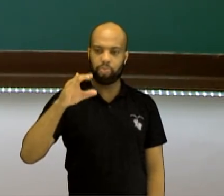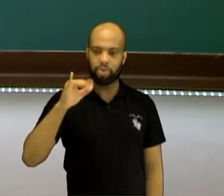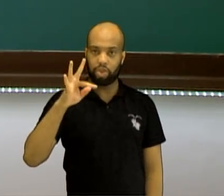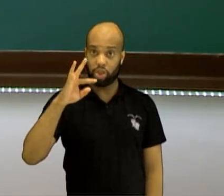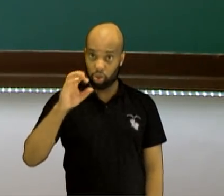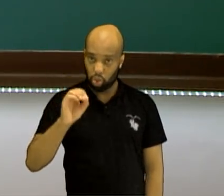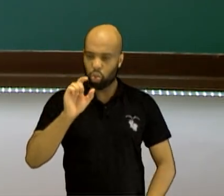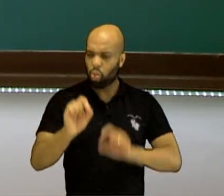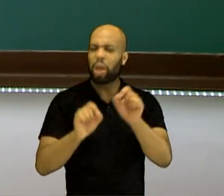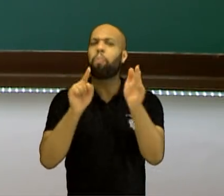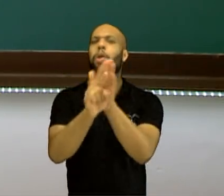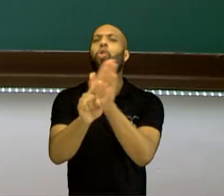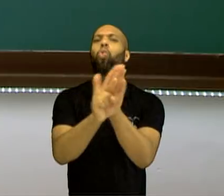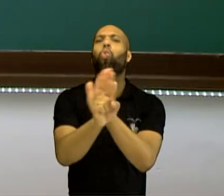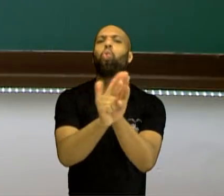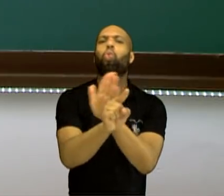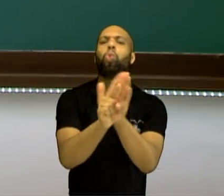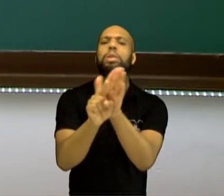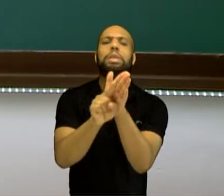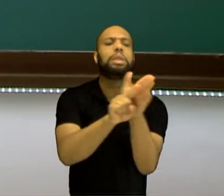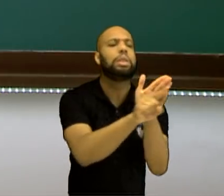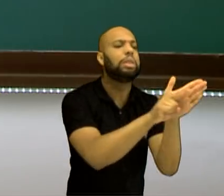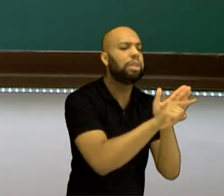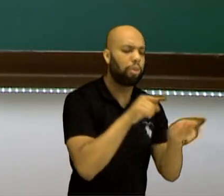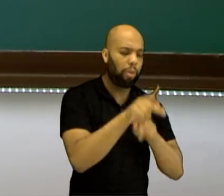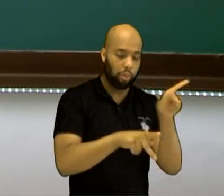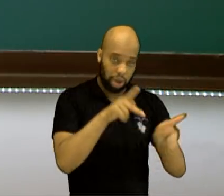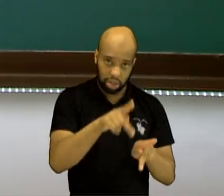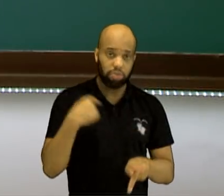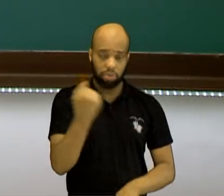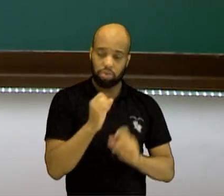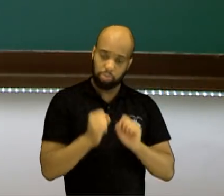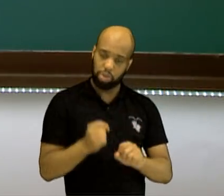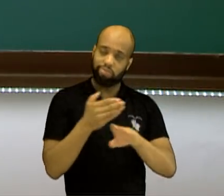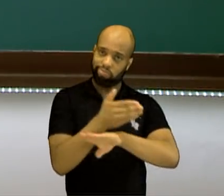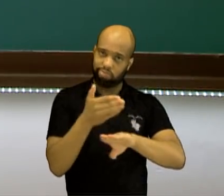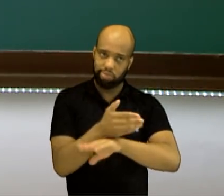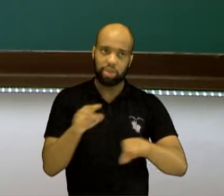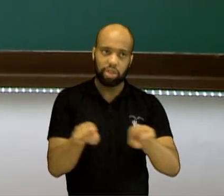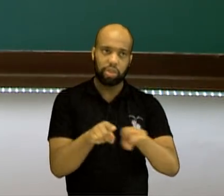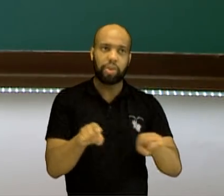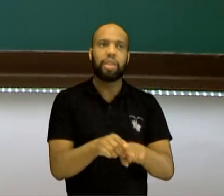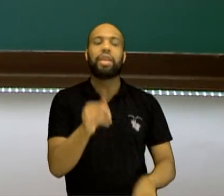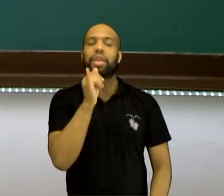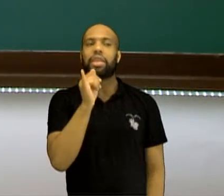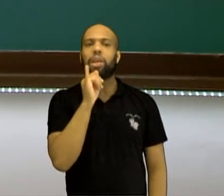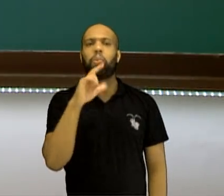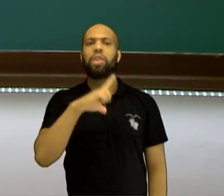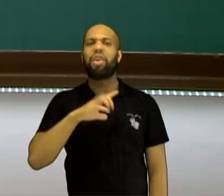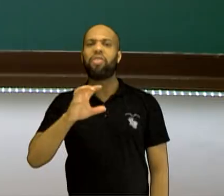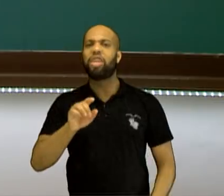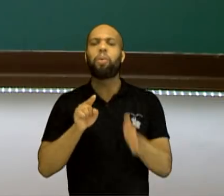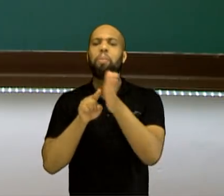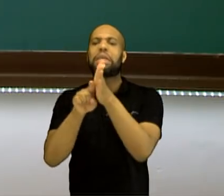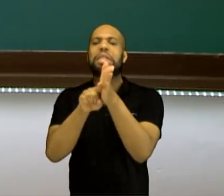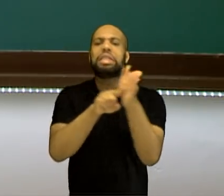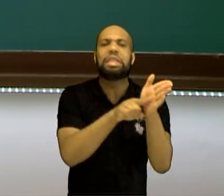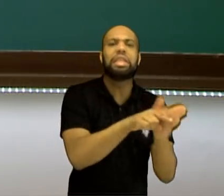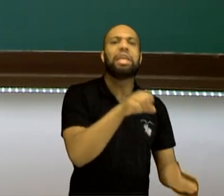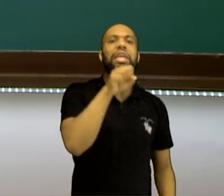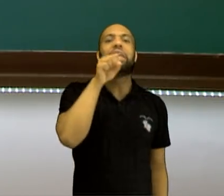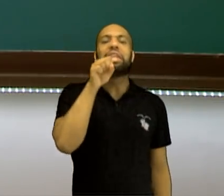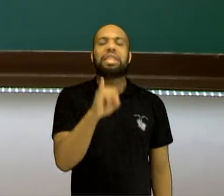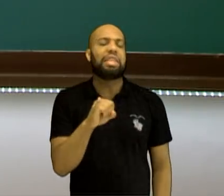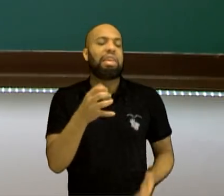povo, é como se fosse uma pesquisa. Digamos, temos plebiscito, por exemplo, na questão de desarmamento, a